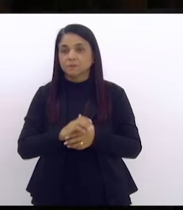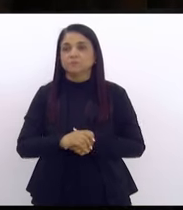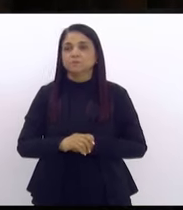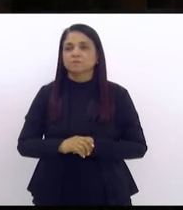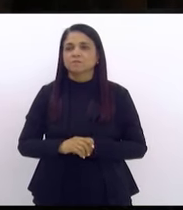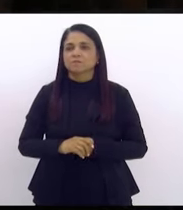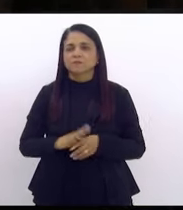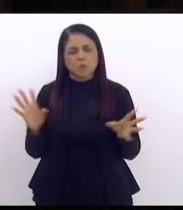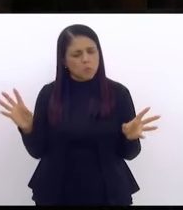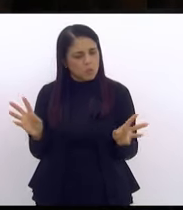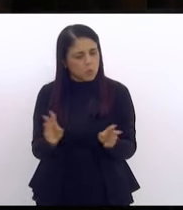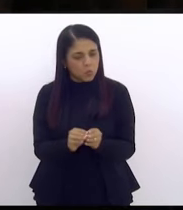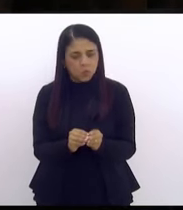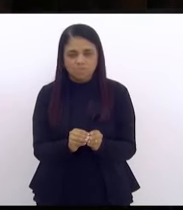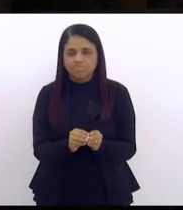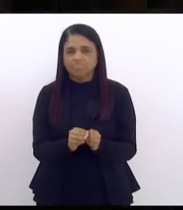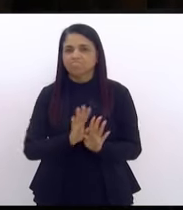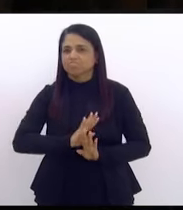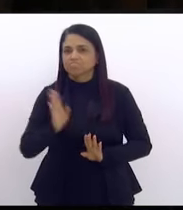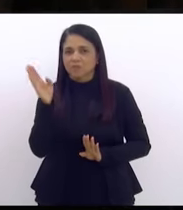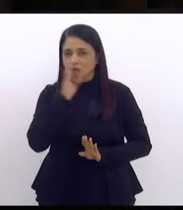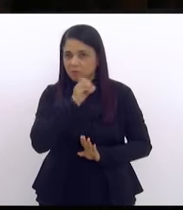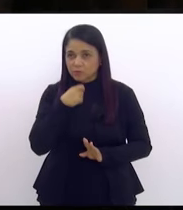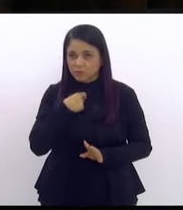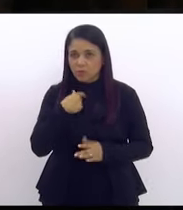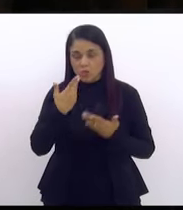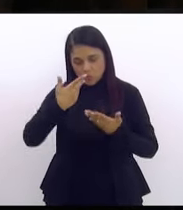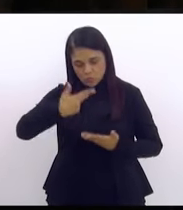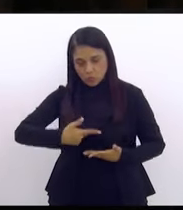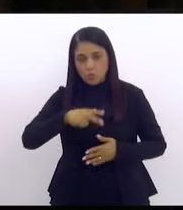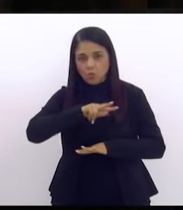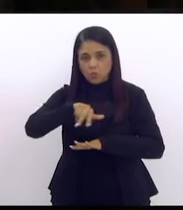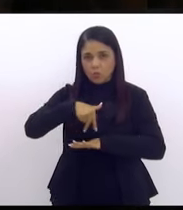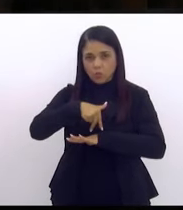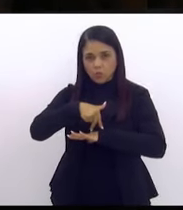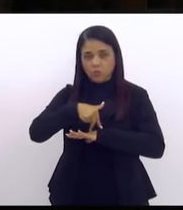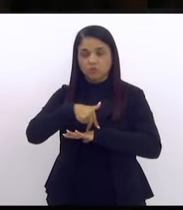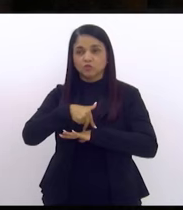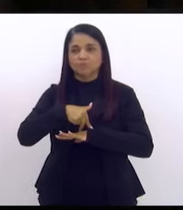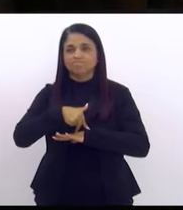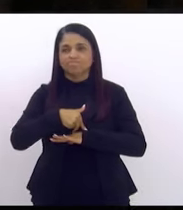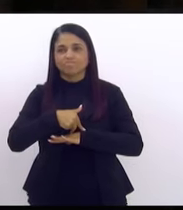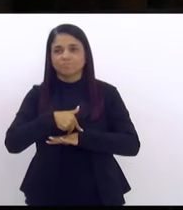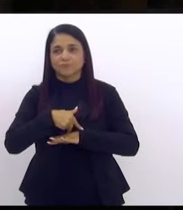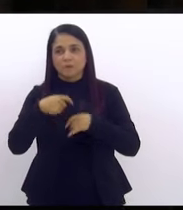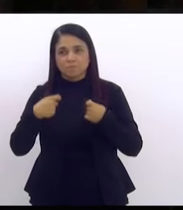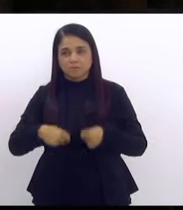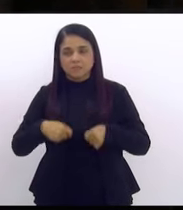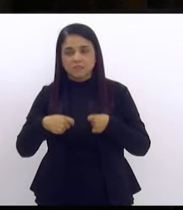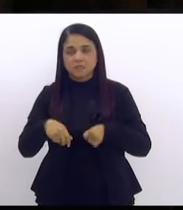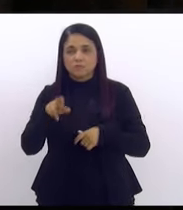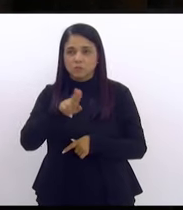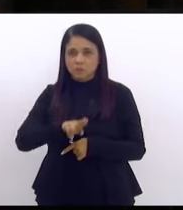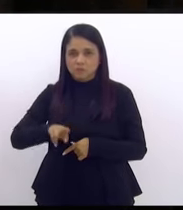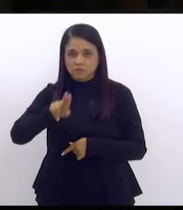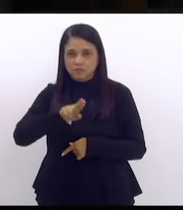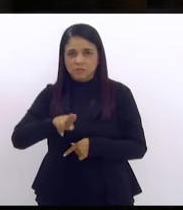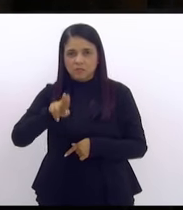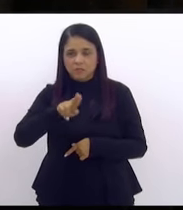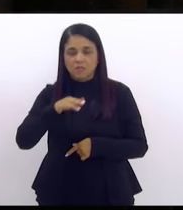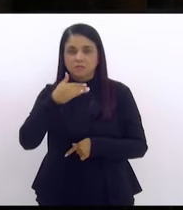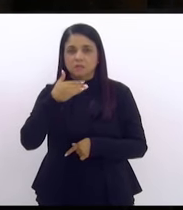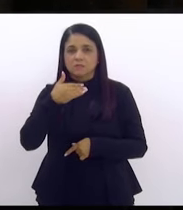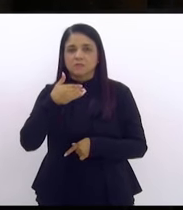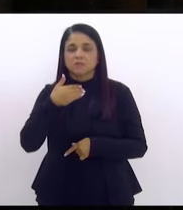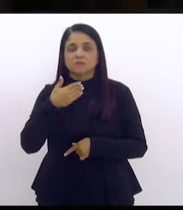serei bem breve, mas não poderia deixar hoje, professor Josemar, de usar este momento aqui no nosso expediente